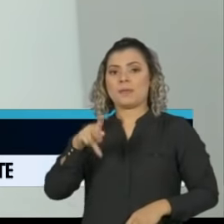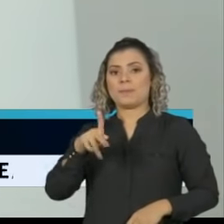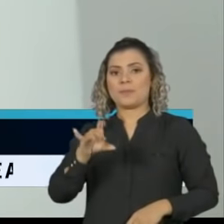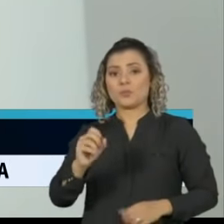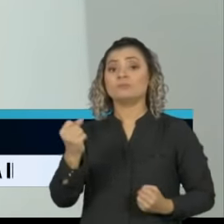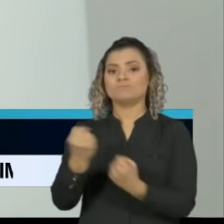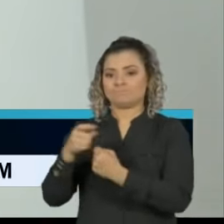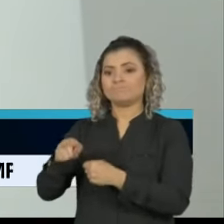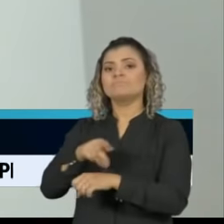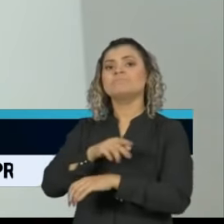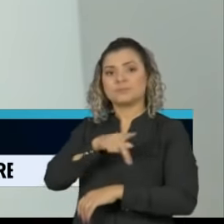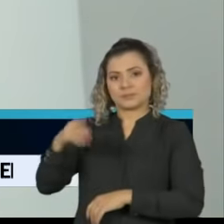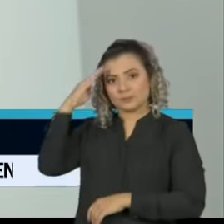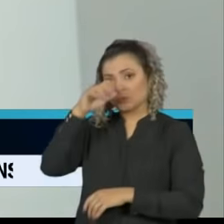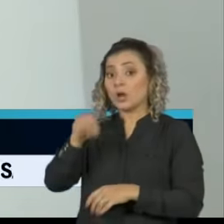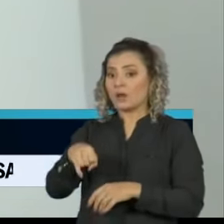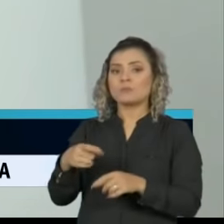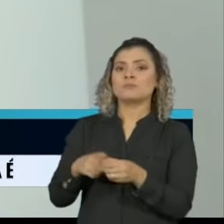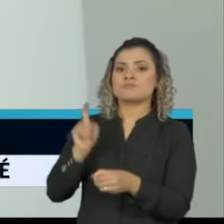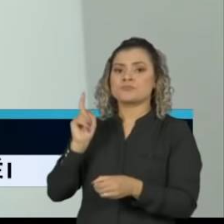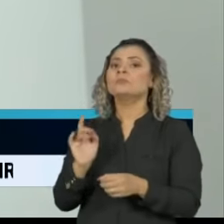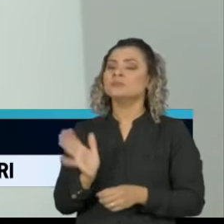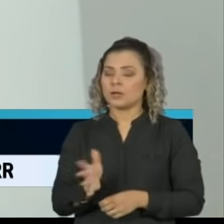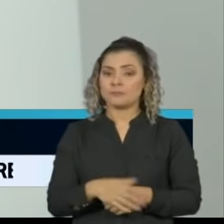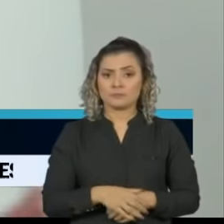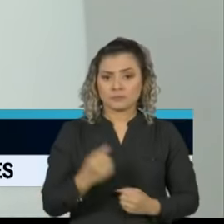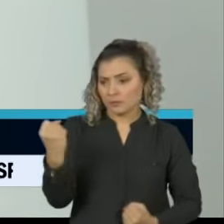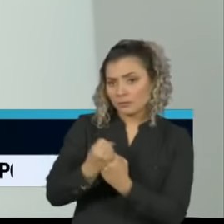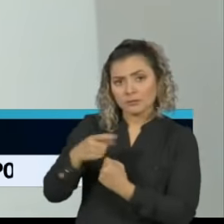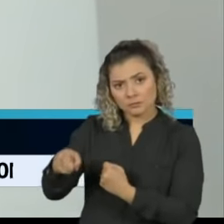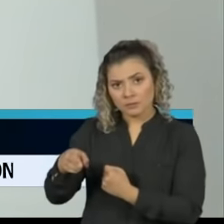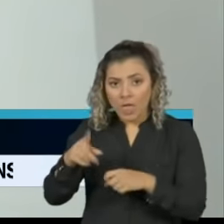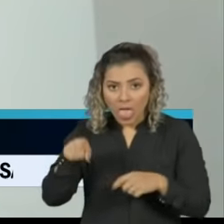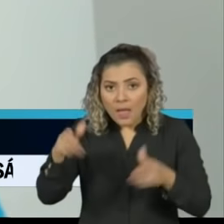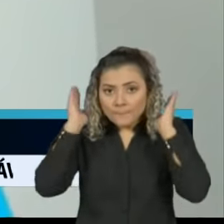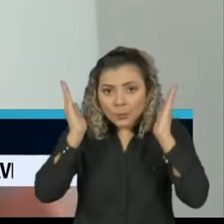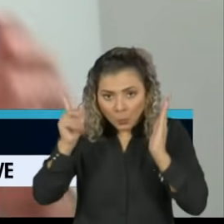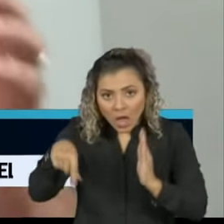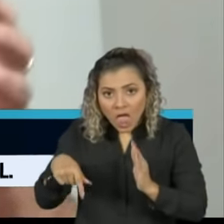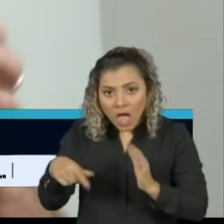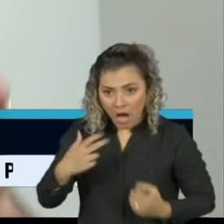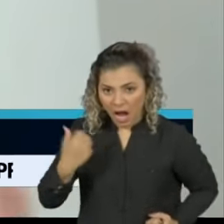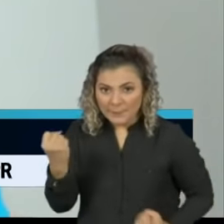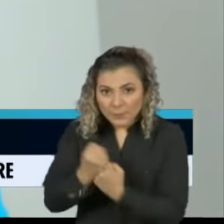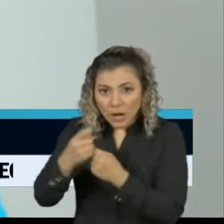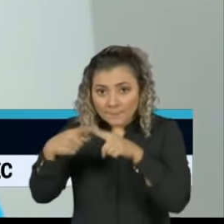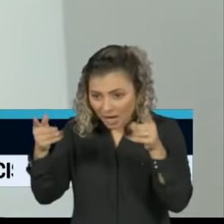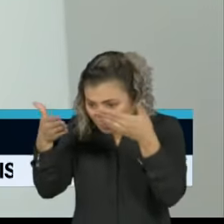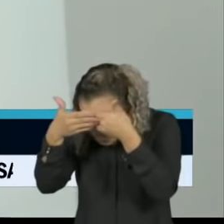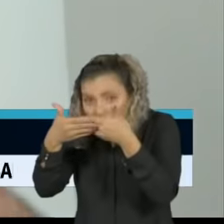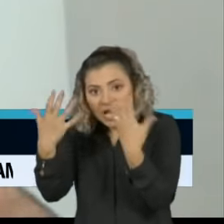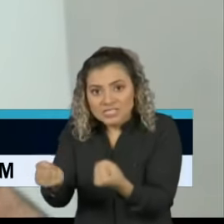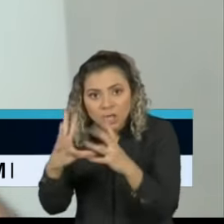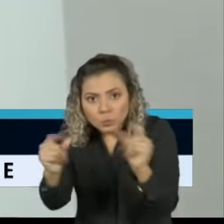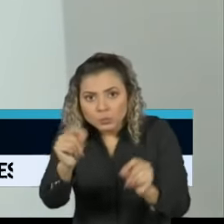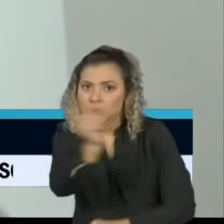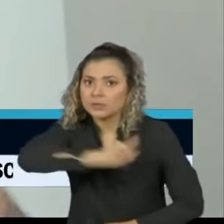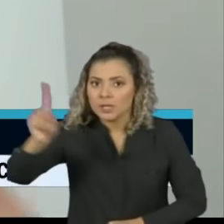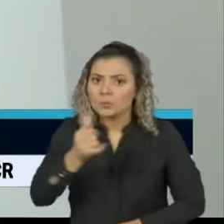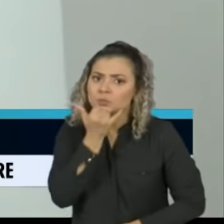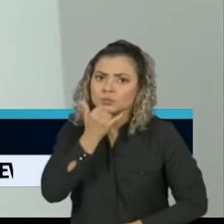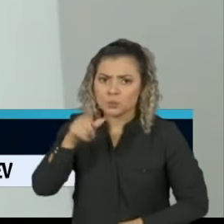também fez duras críticas. Ser aliado não é ser alienado. Essa manifestação foi um